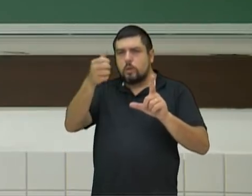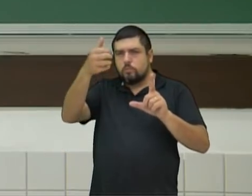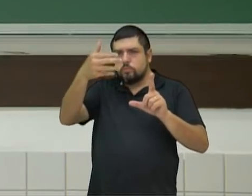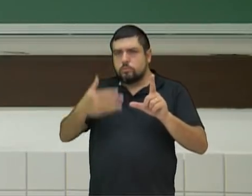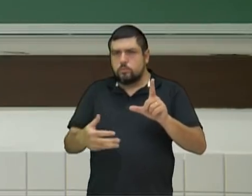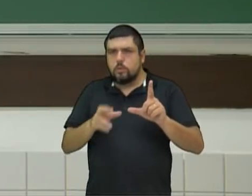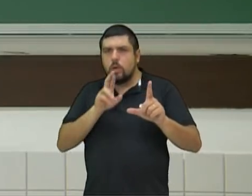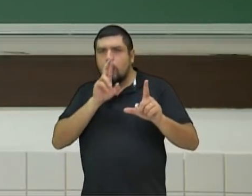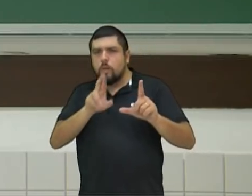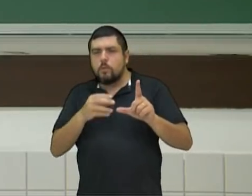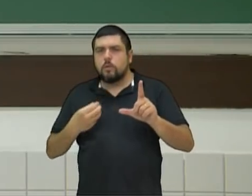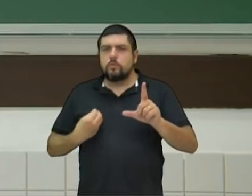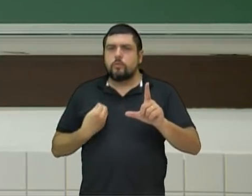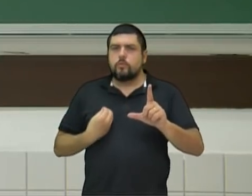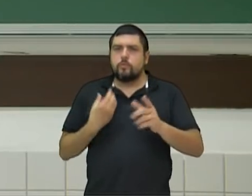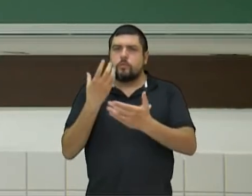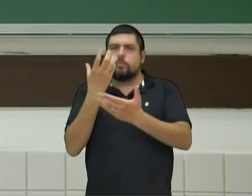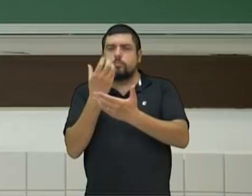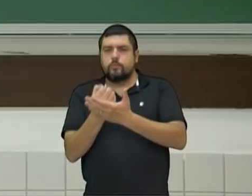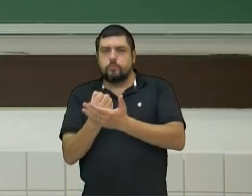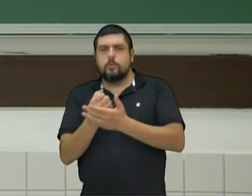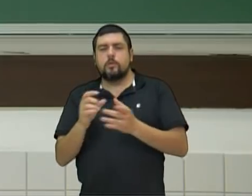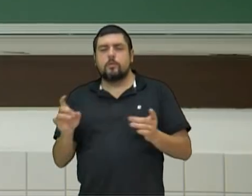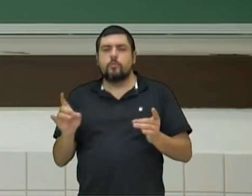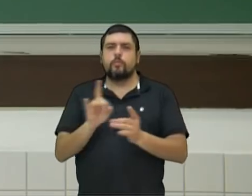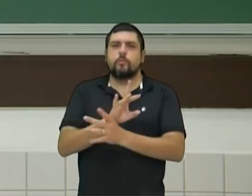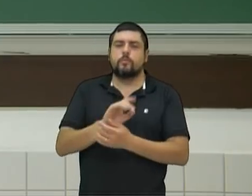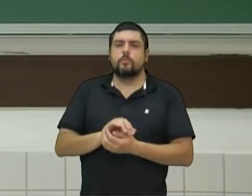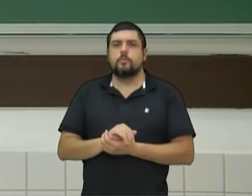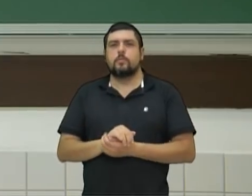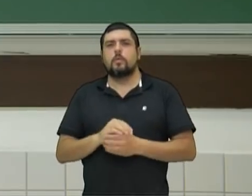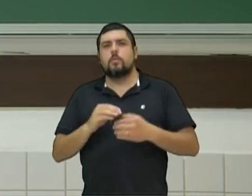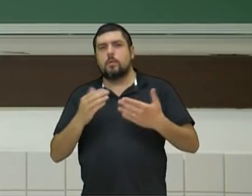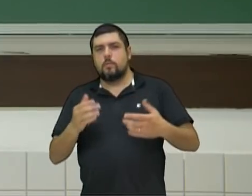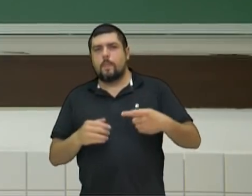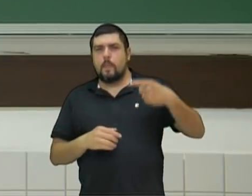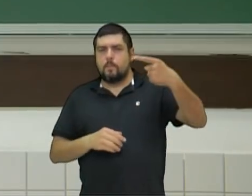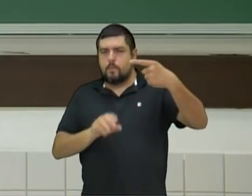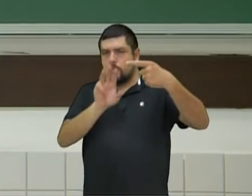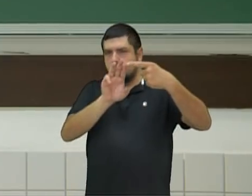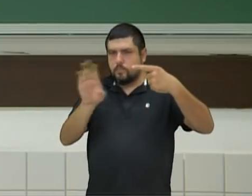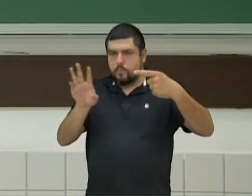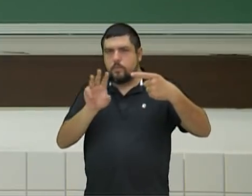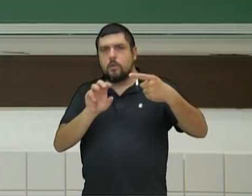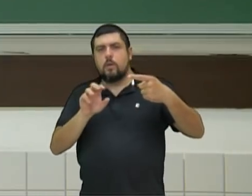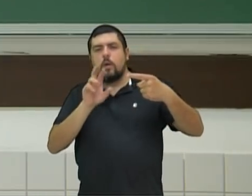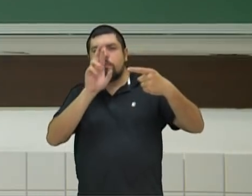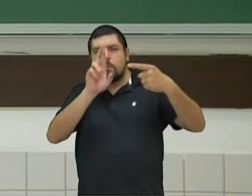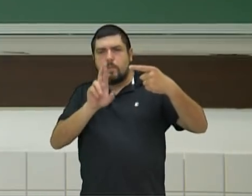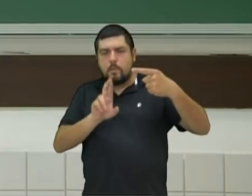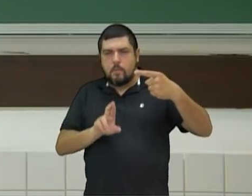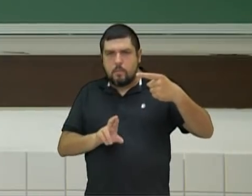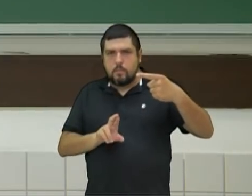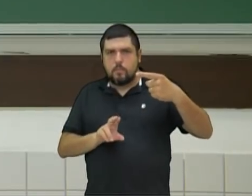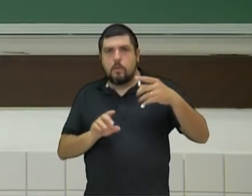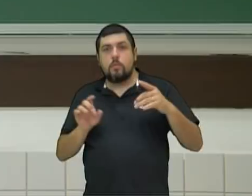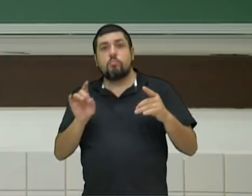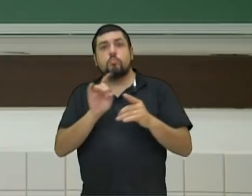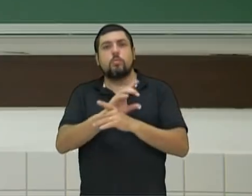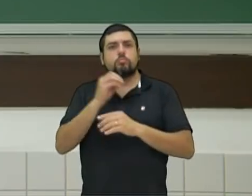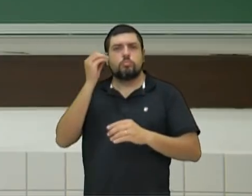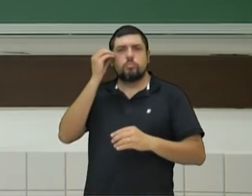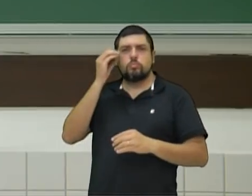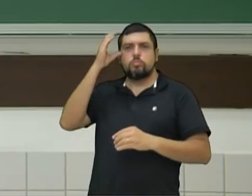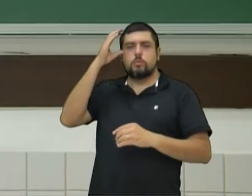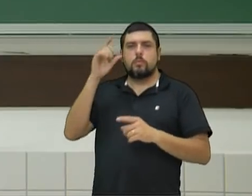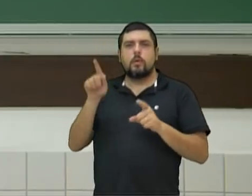primeiro link. Bom, daqui no Classroom que vai para vocês. Então tem lá o primeiro link, acessa, responde, reforça o seu aprendizado e também